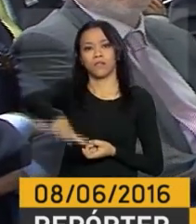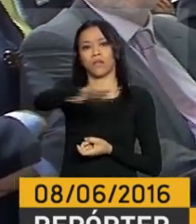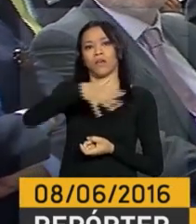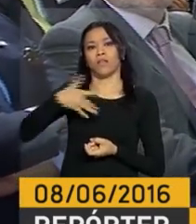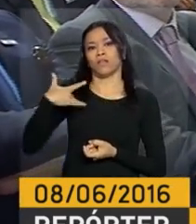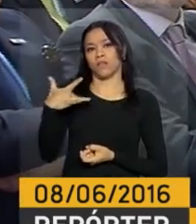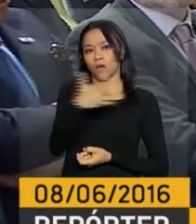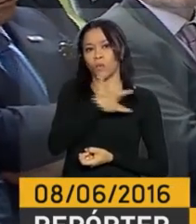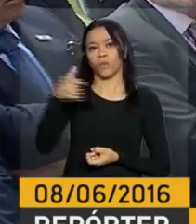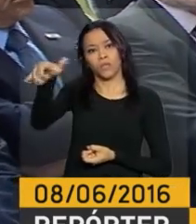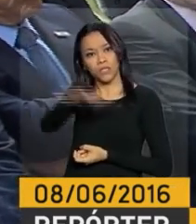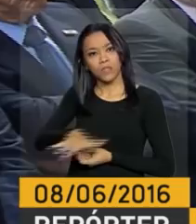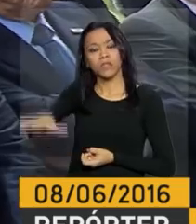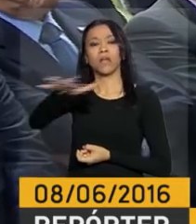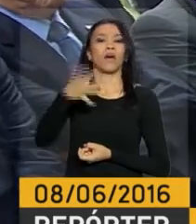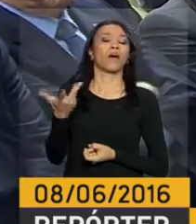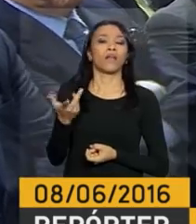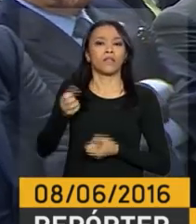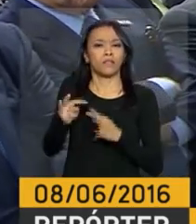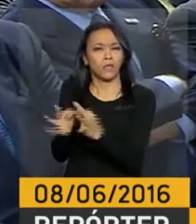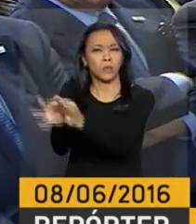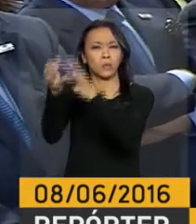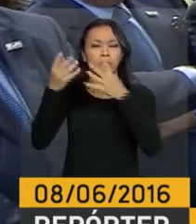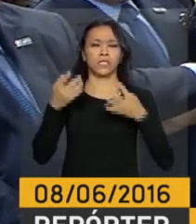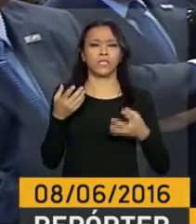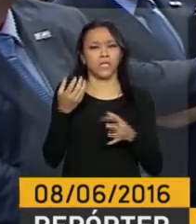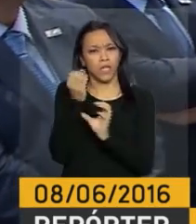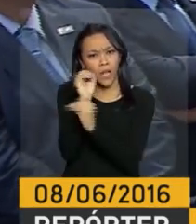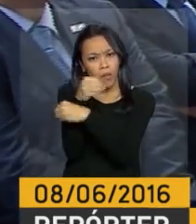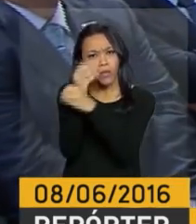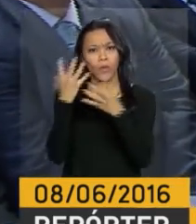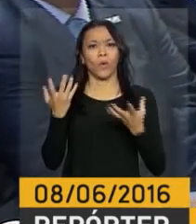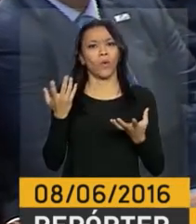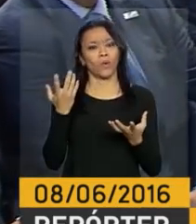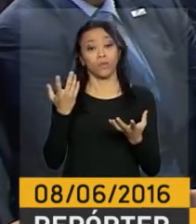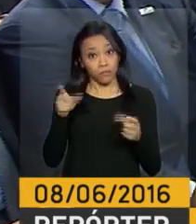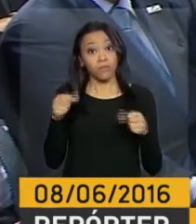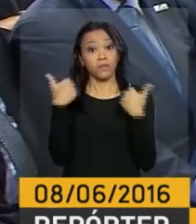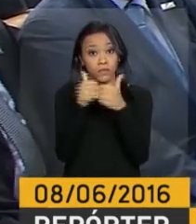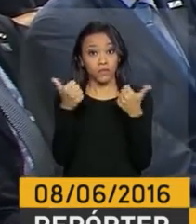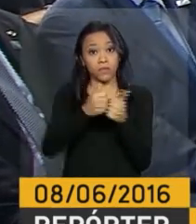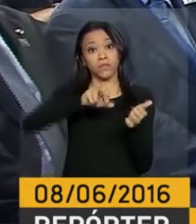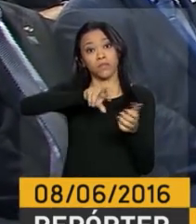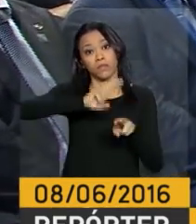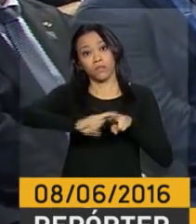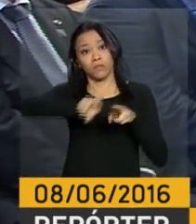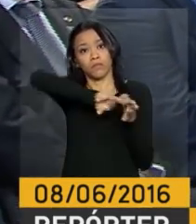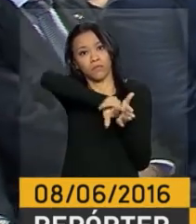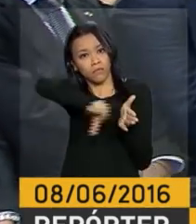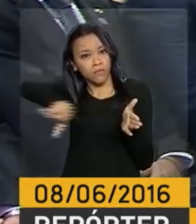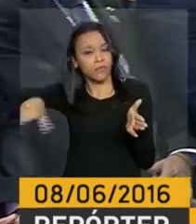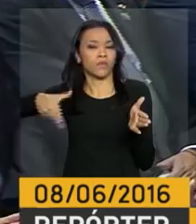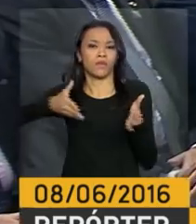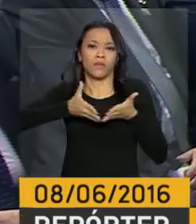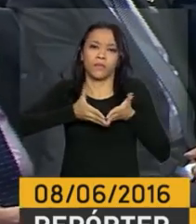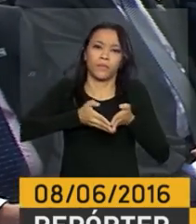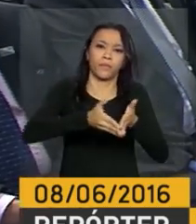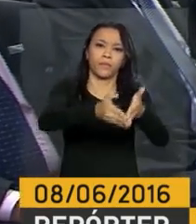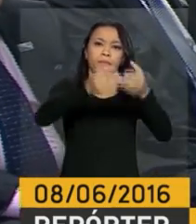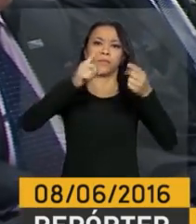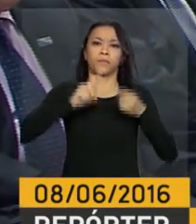tecnologia médicos hospitais Laboratórios do transporte transporte marítimo